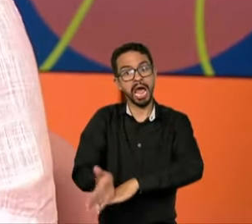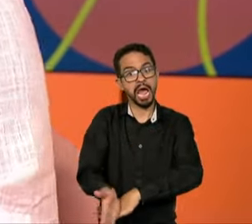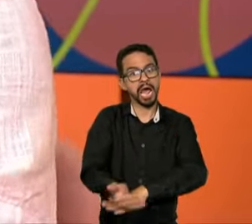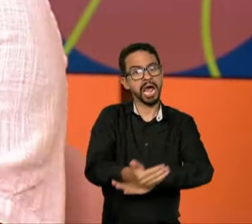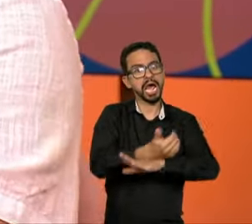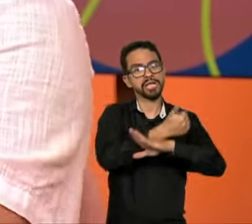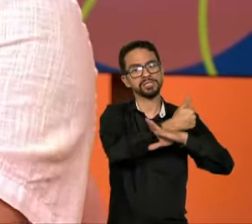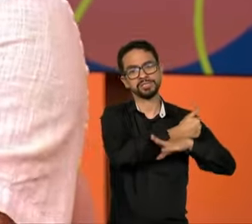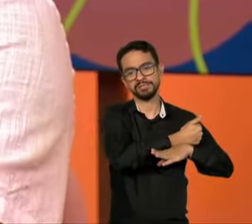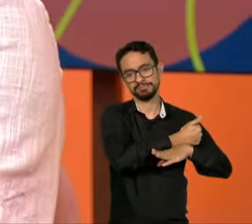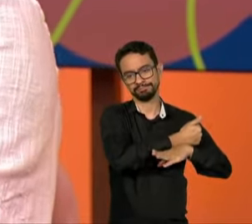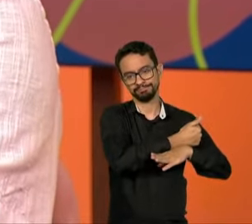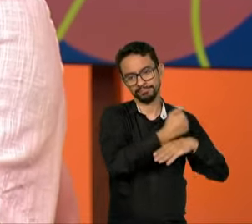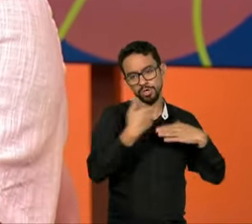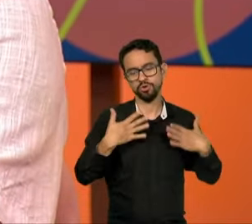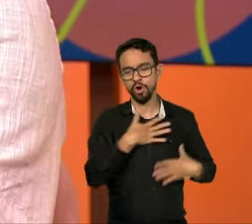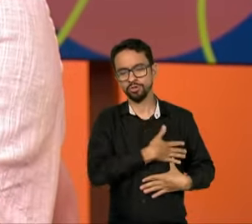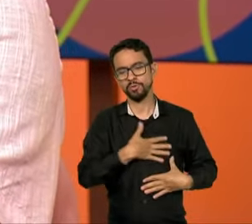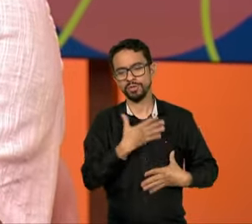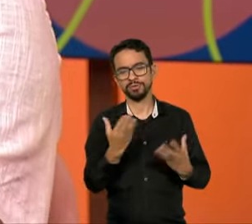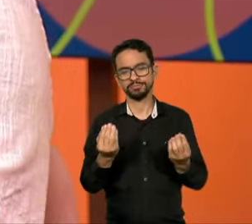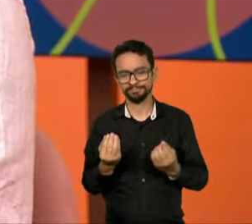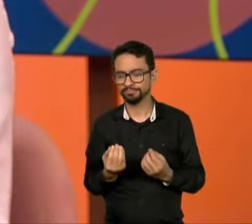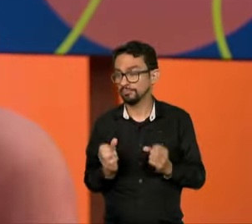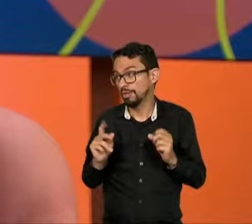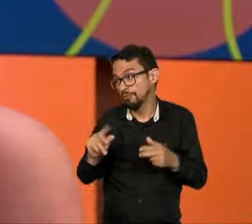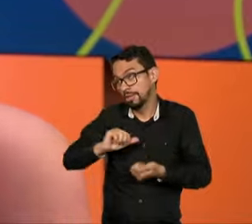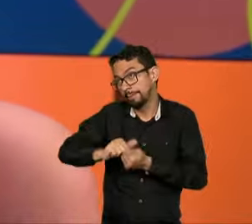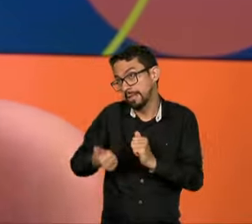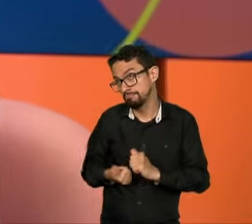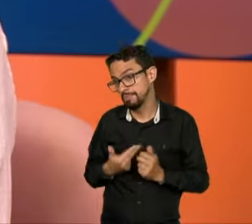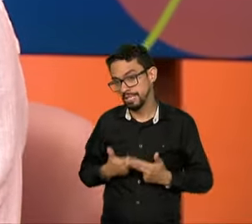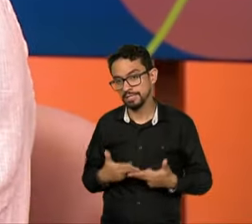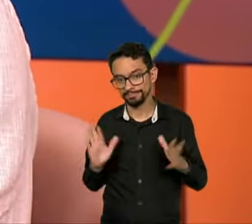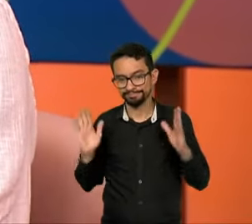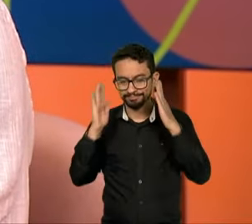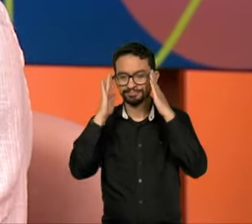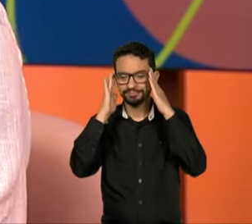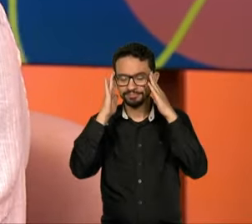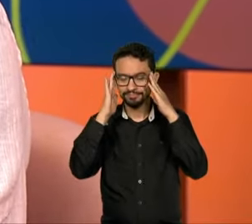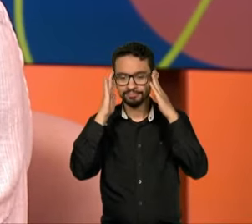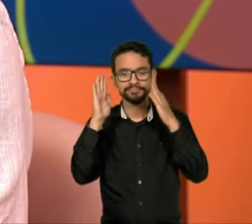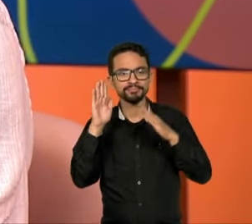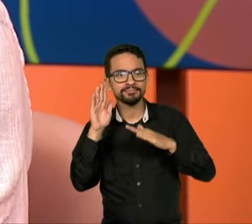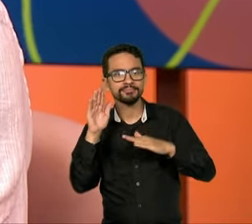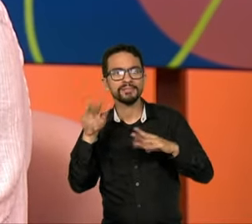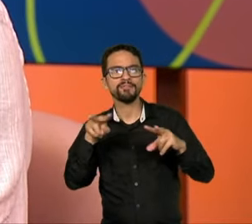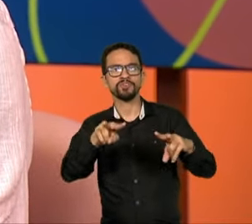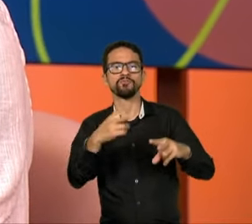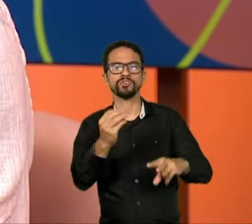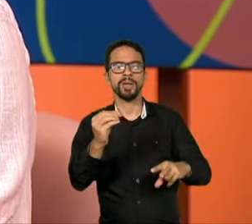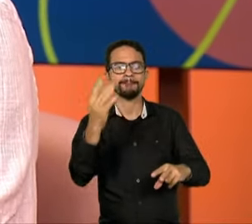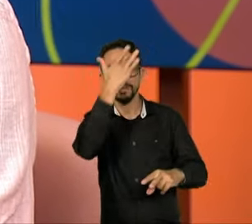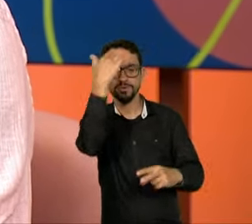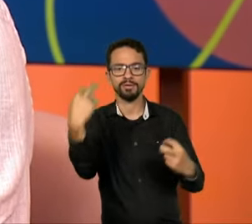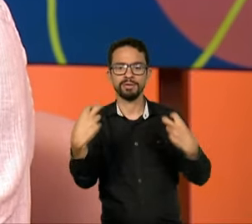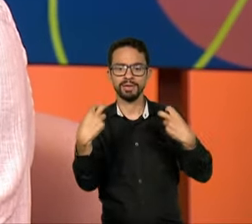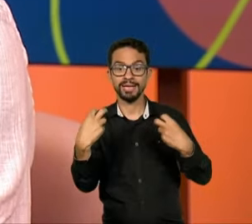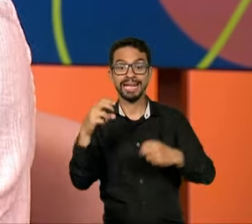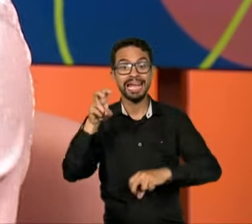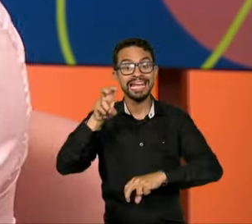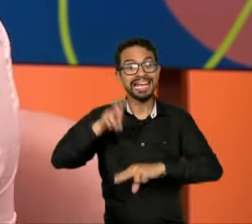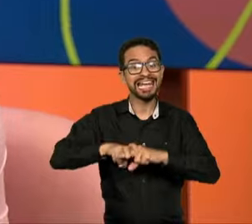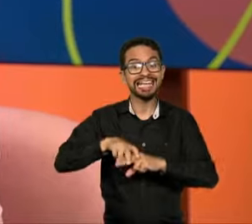foi. Aí eu tô lá e falando, vamos improvisar, vamos ver o que, que vai dar aqui. Quando eu olho, entre as 20 pessoas, quem estava? Quem? Marília